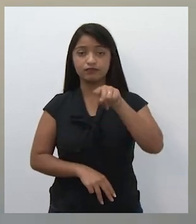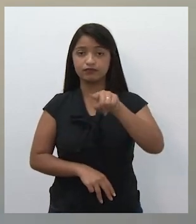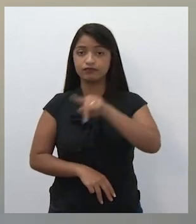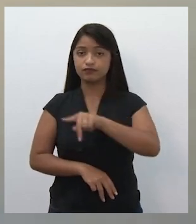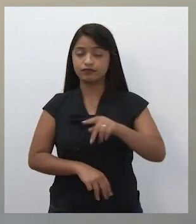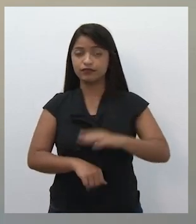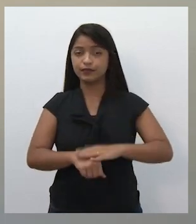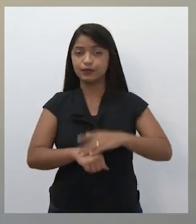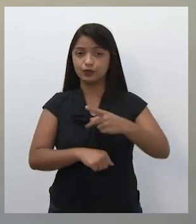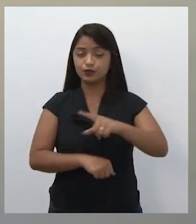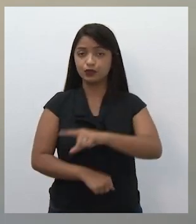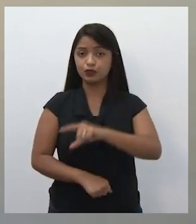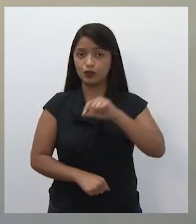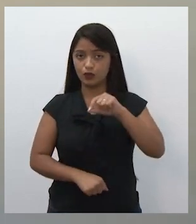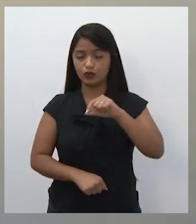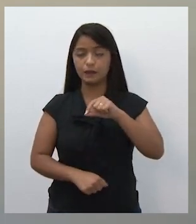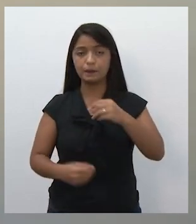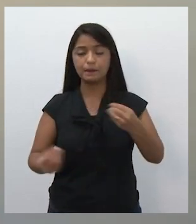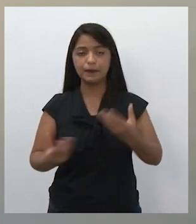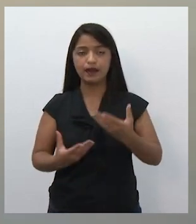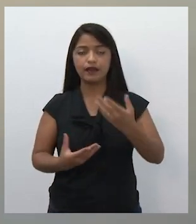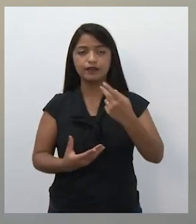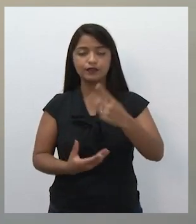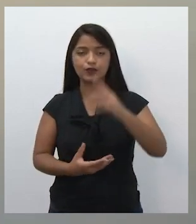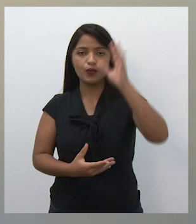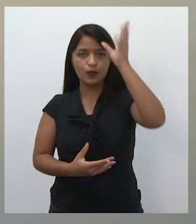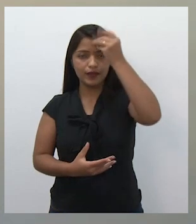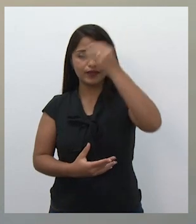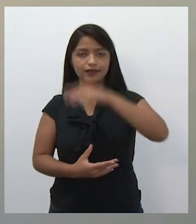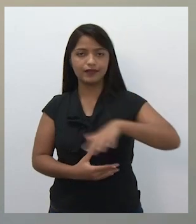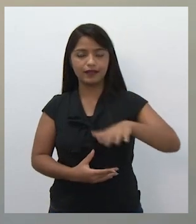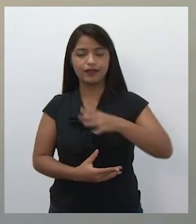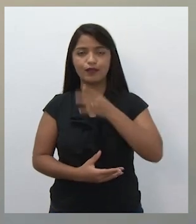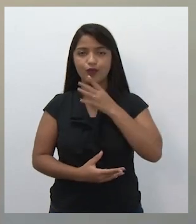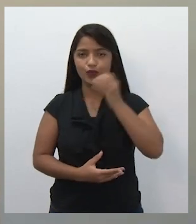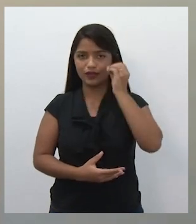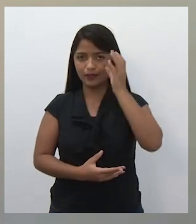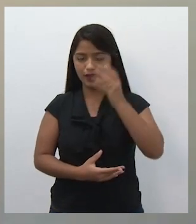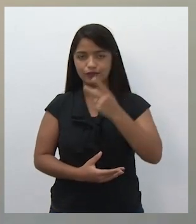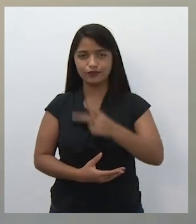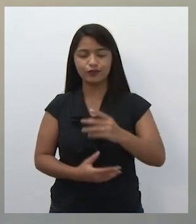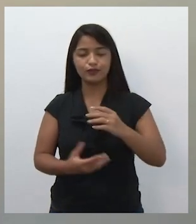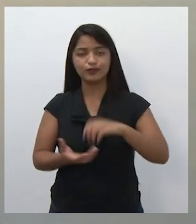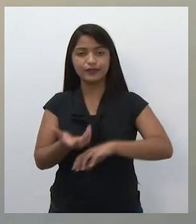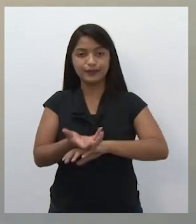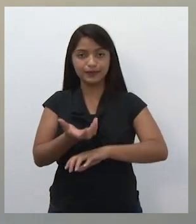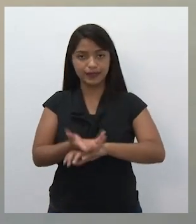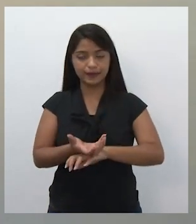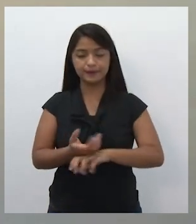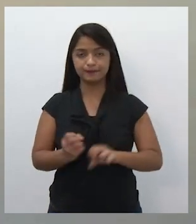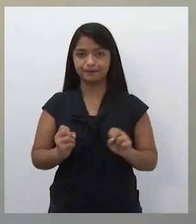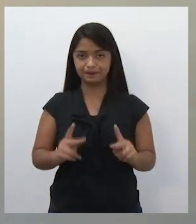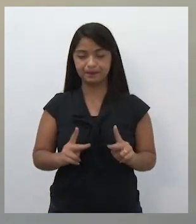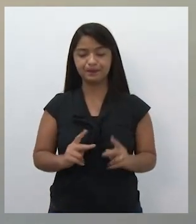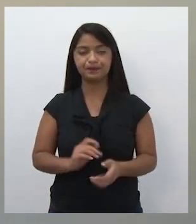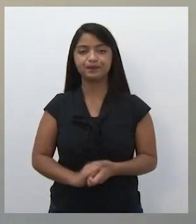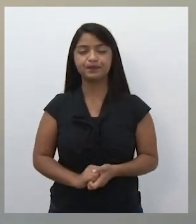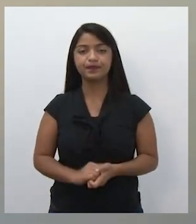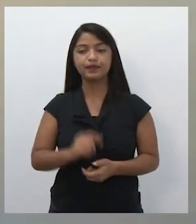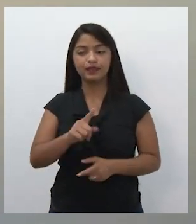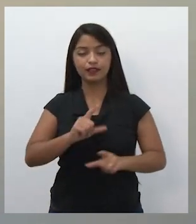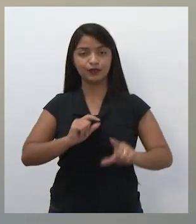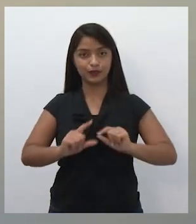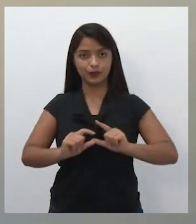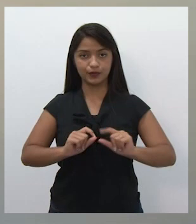professor, para desenvolver as competências da sua área de conhecimento, do seu componente curricular, ela vai